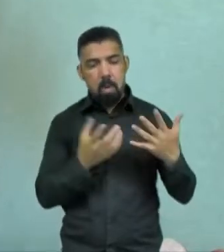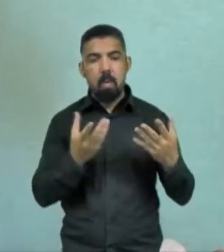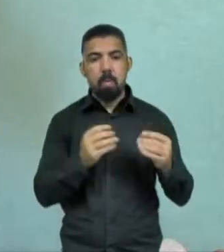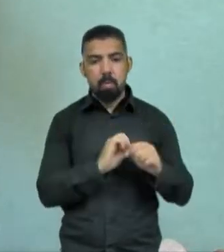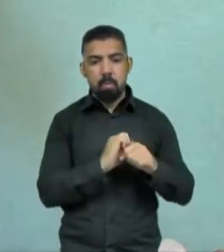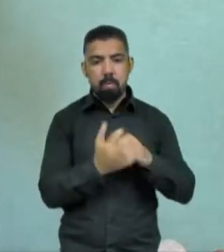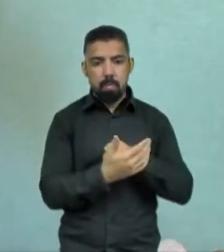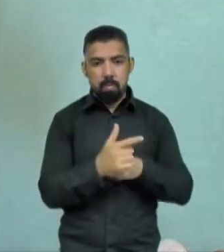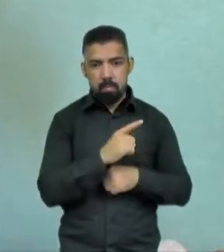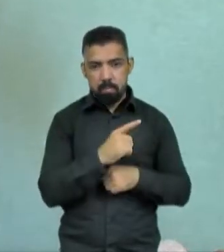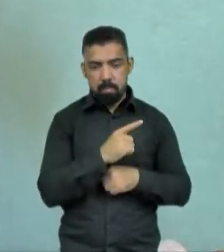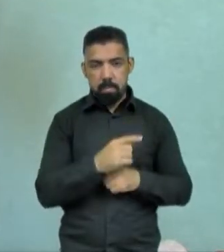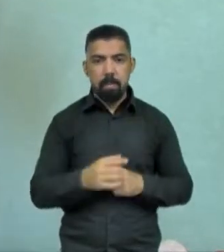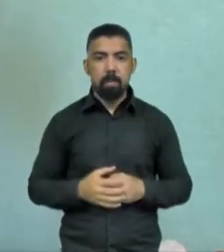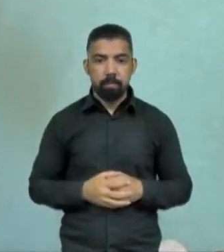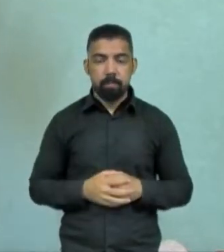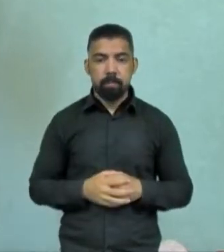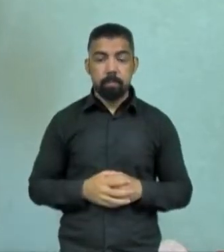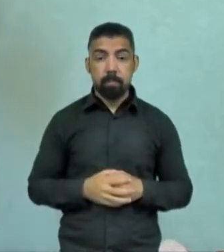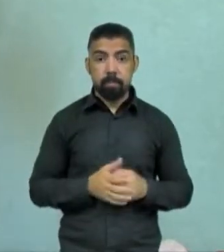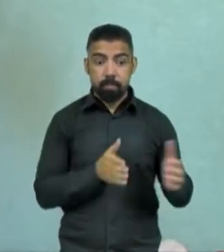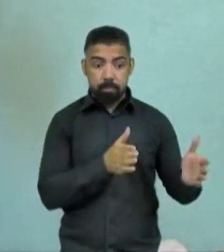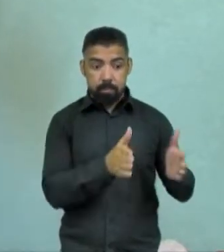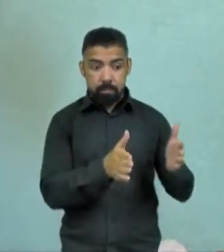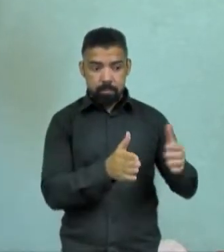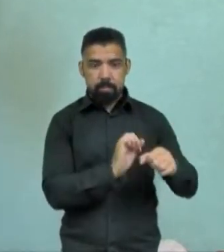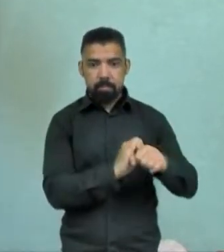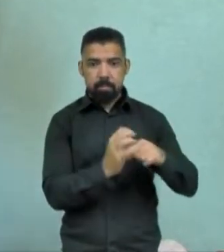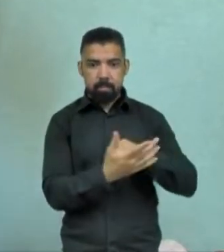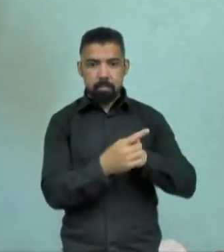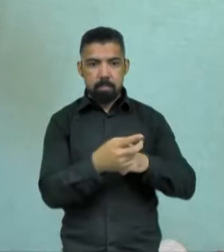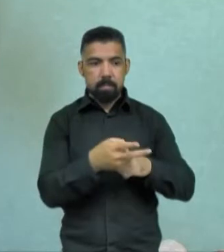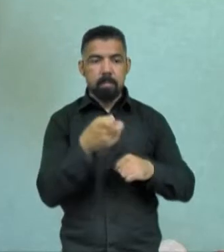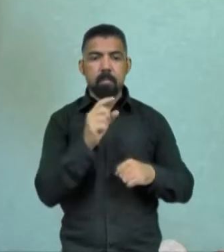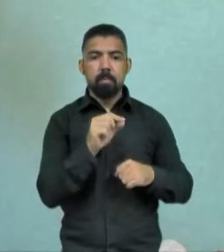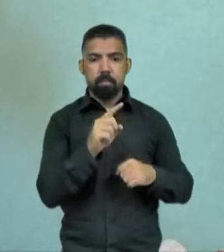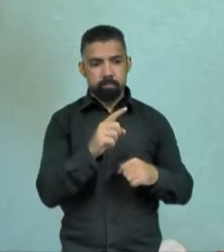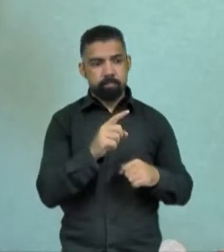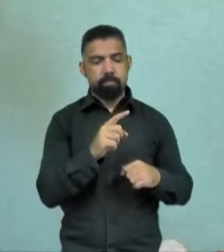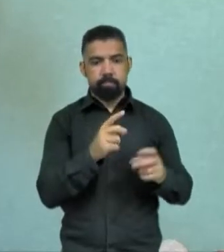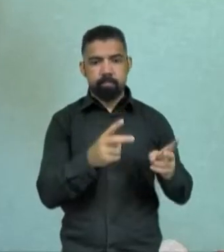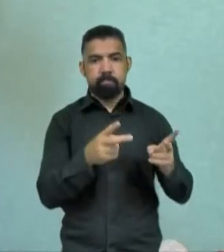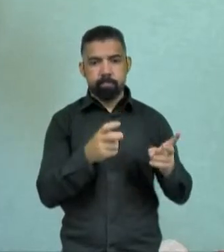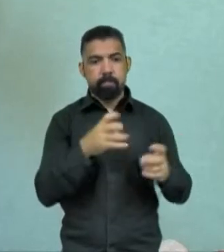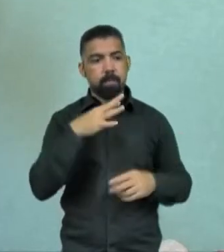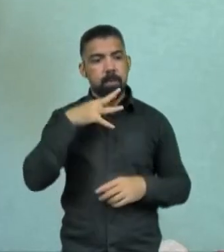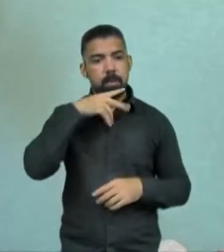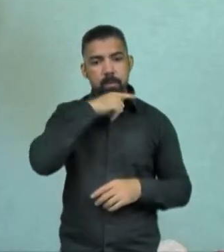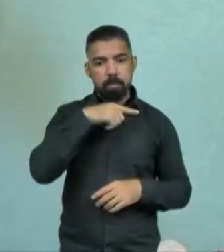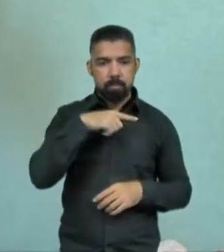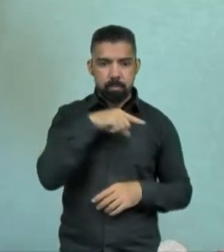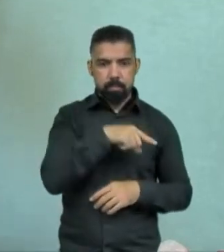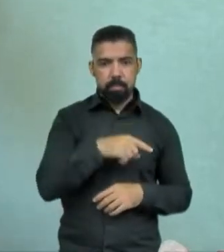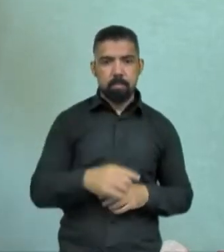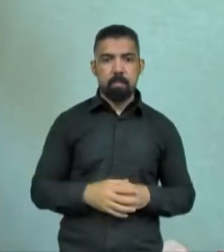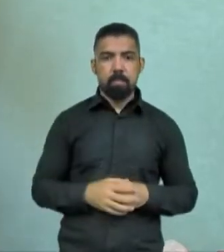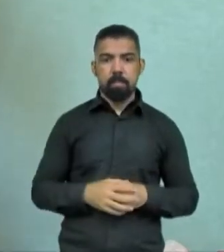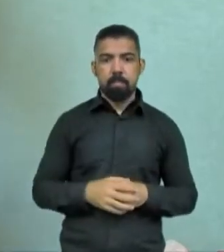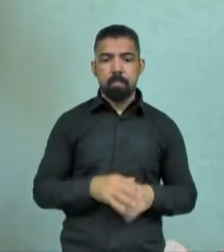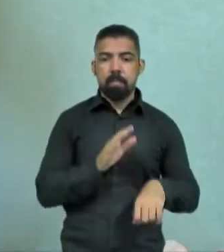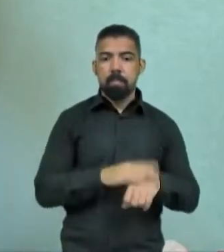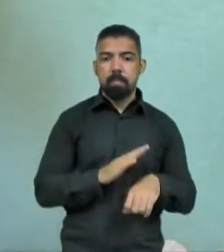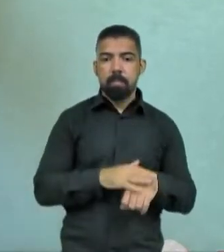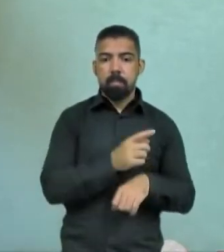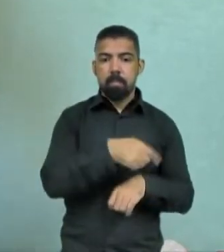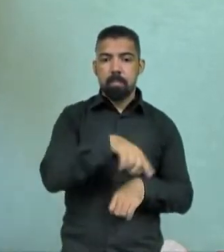verdade, acumulam. E aí, durante a pandemia, isso se tornou mais notável, porque elas